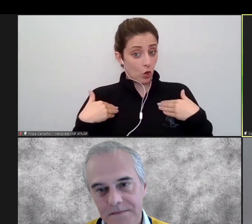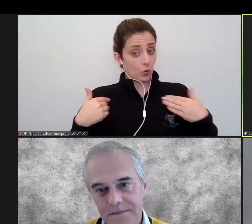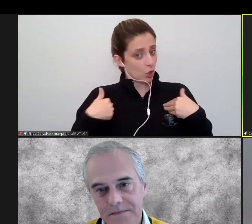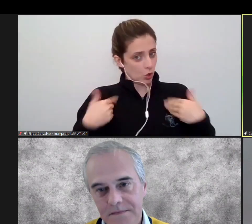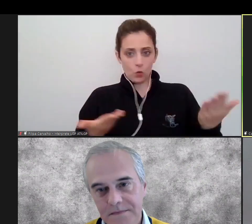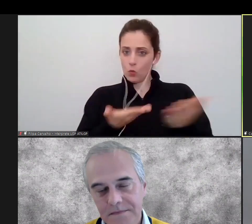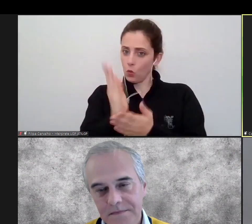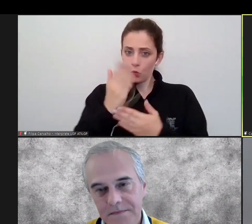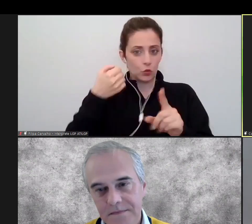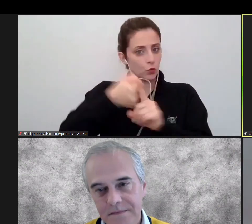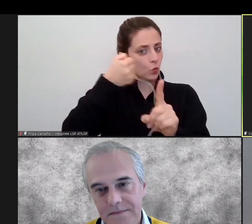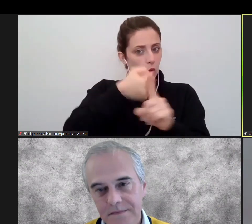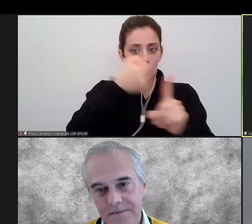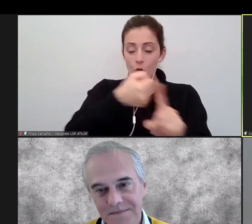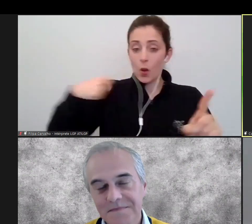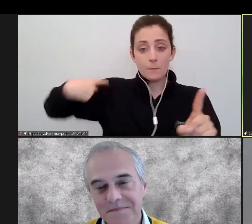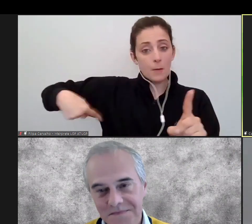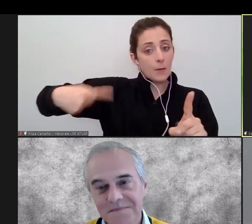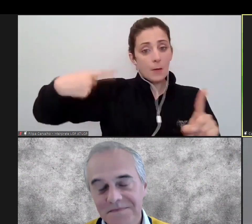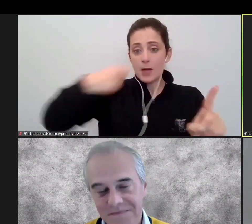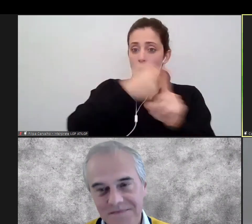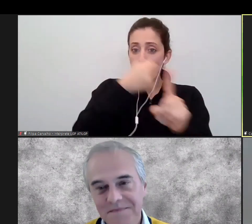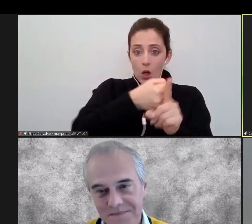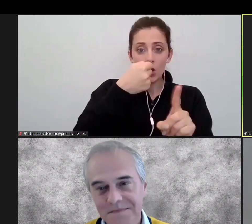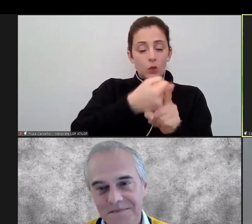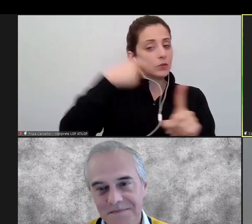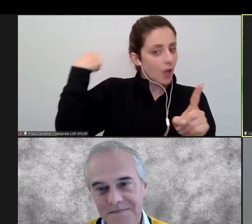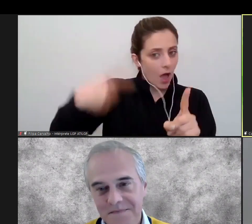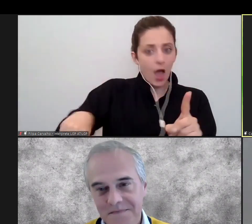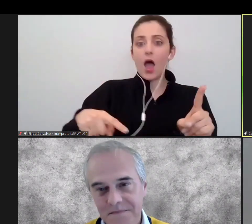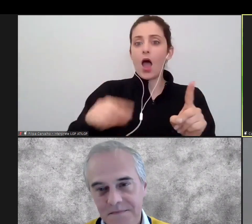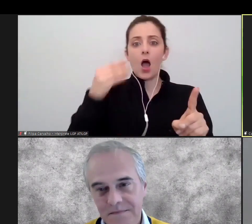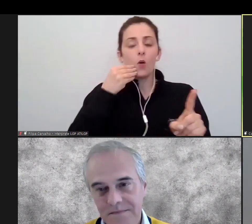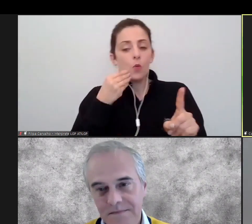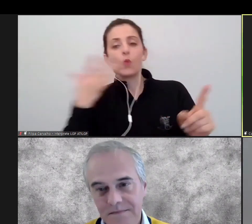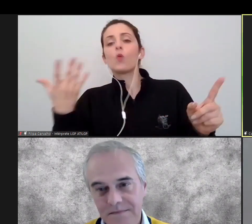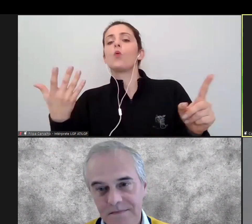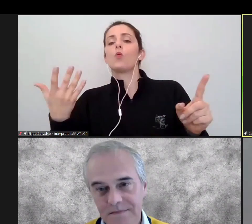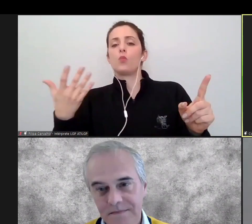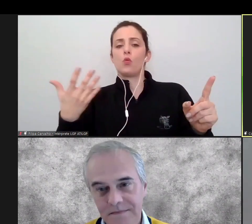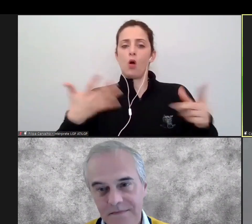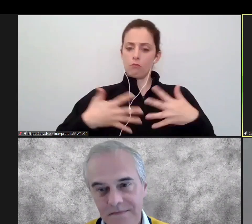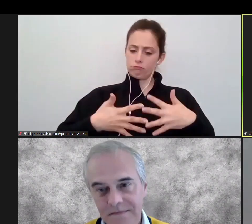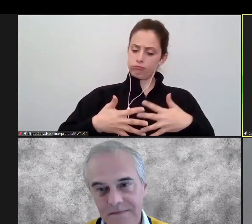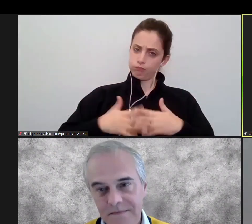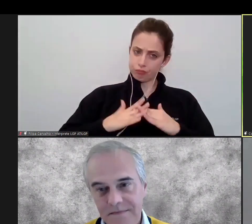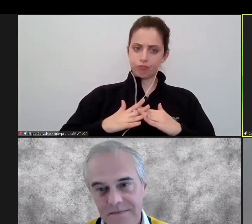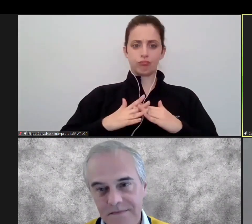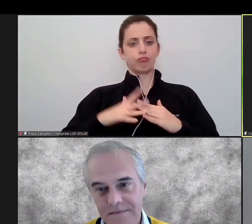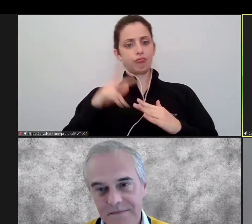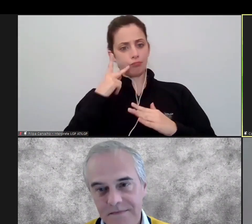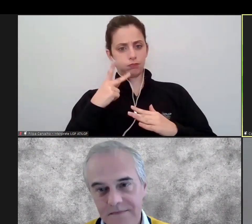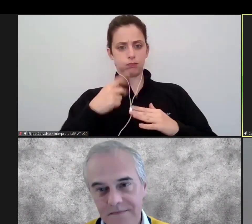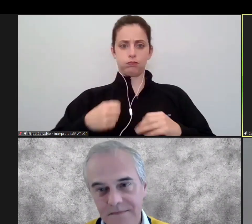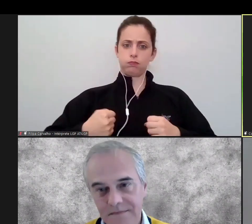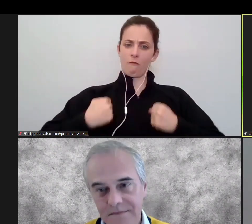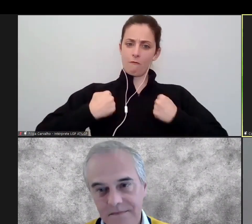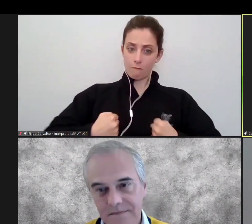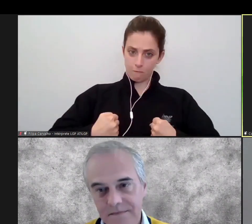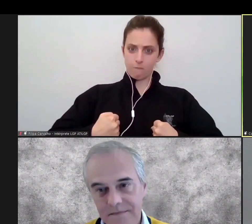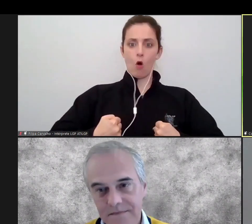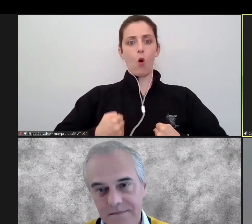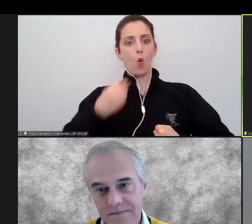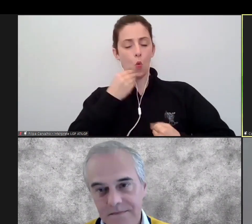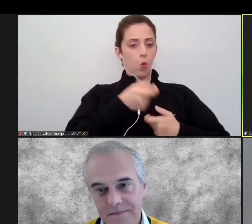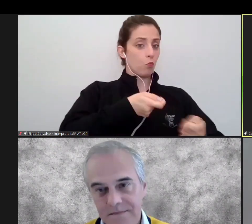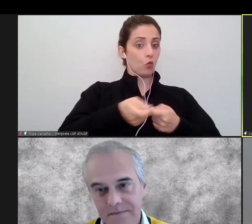essa diferença nas minhas lutas diárias, na minha capacidade de ganhar estrutura e estofo, se quiserem, para saber gerir